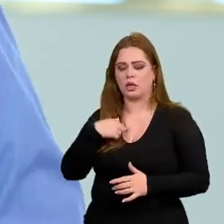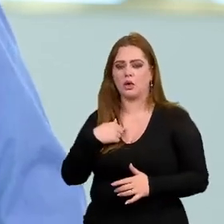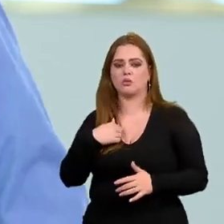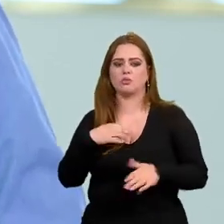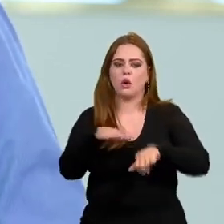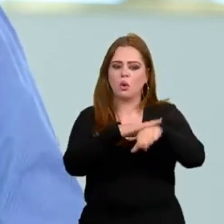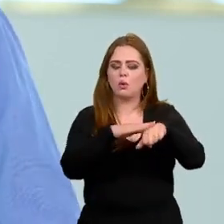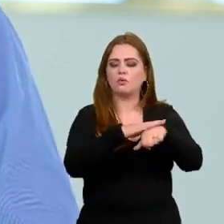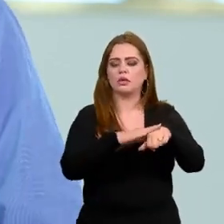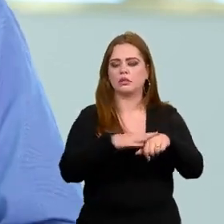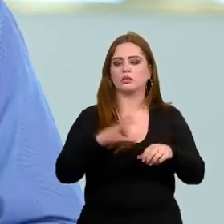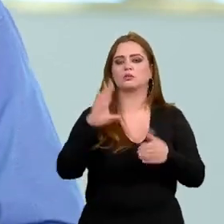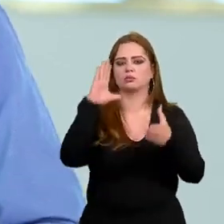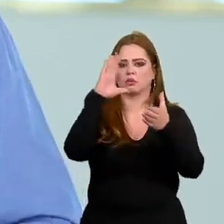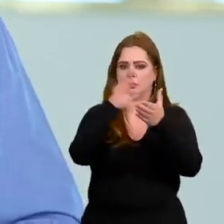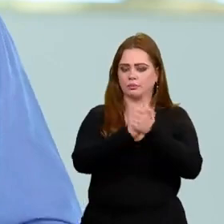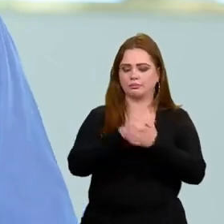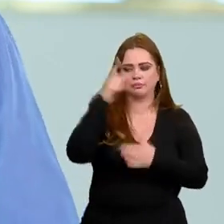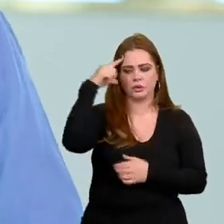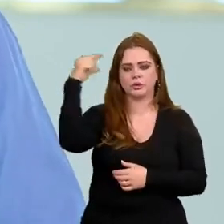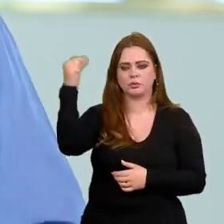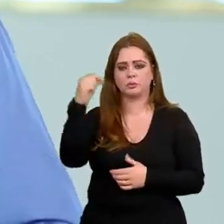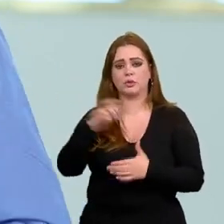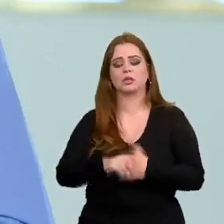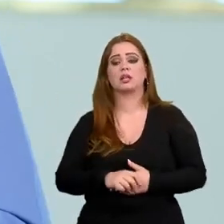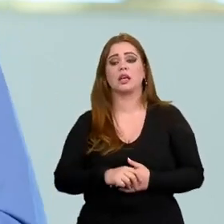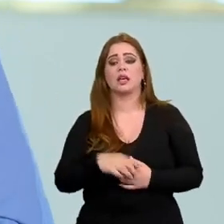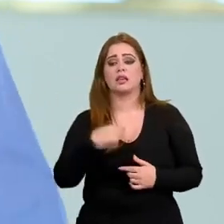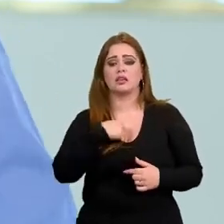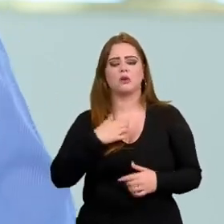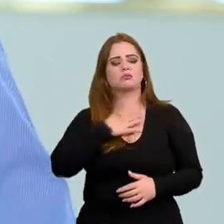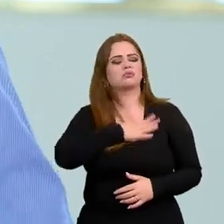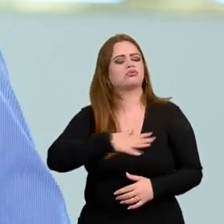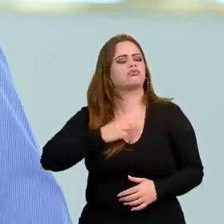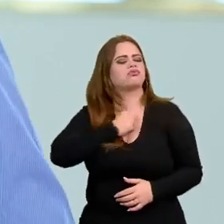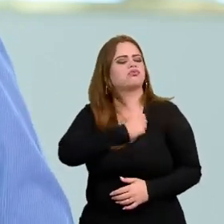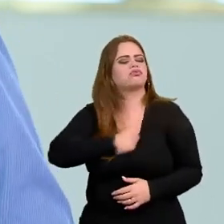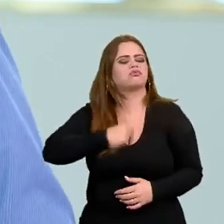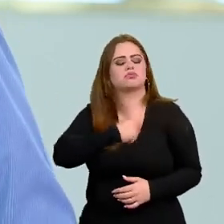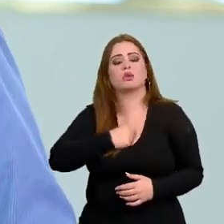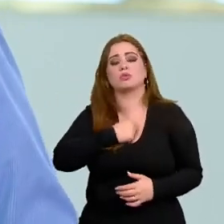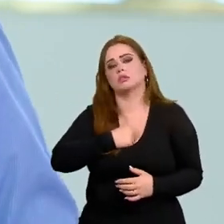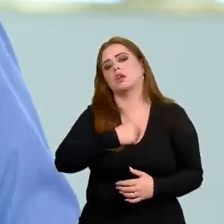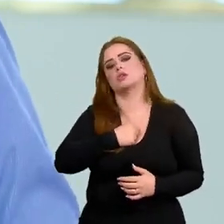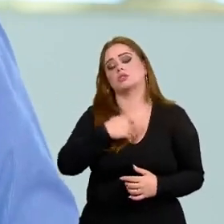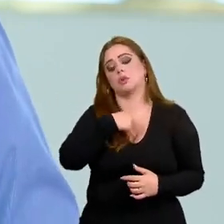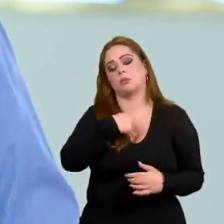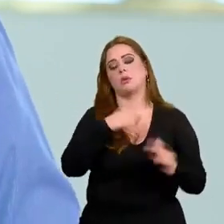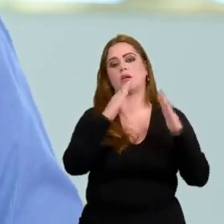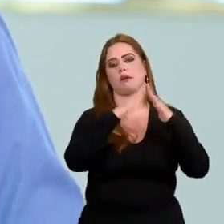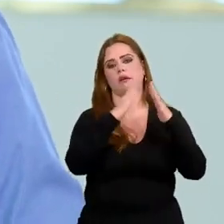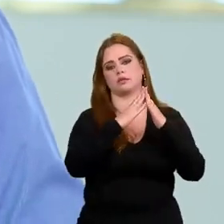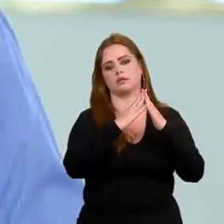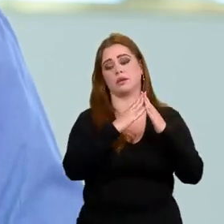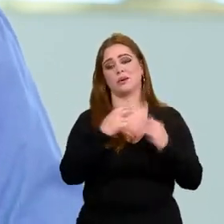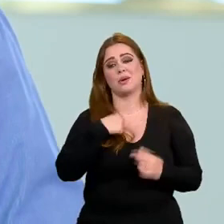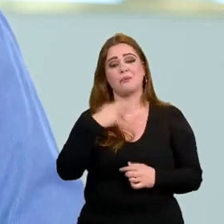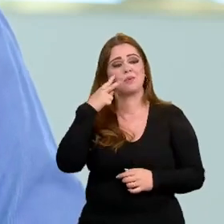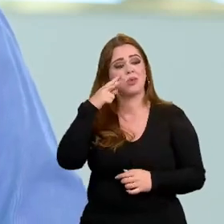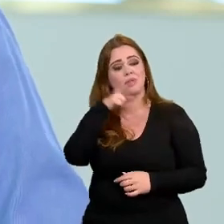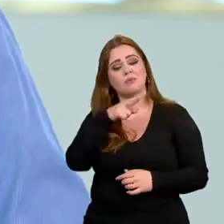inclusive. Mas aí chegou a viagem para ir para a Bahia, eu tenho que viajar. 2 de julho na Bahia Sim, e depois claro. tem uma